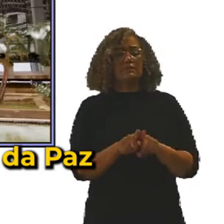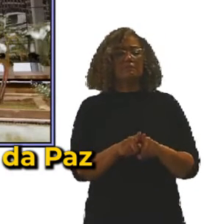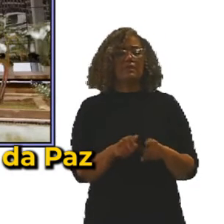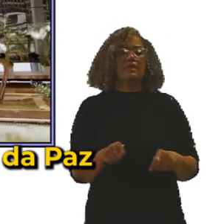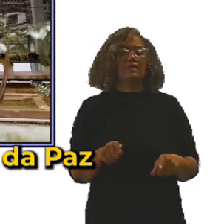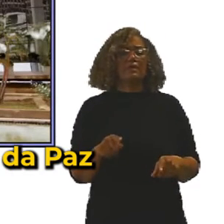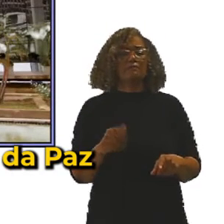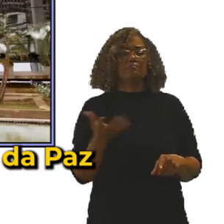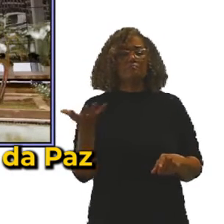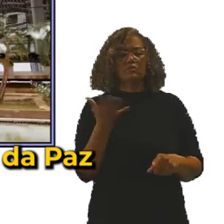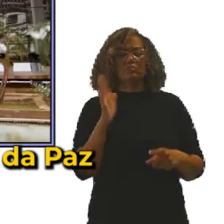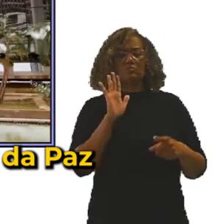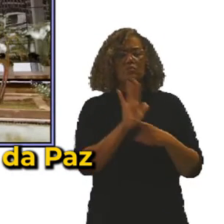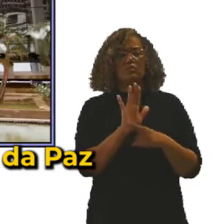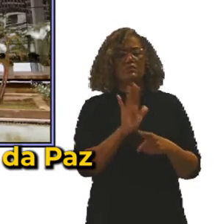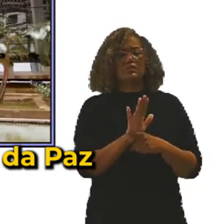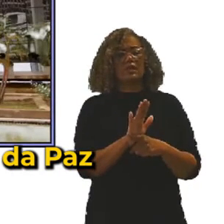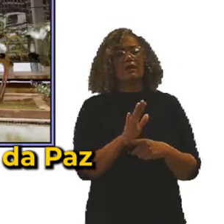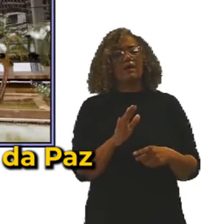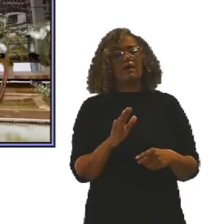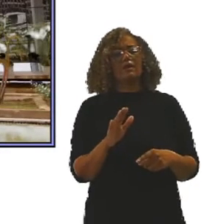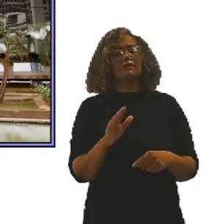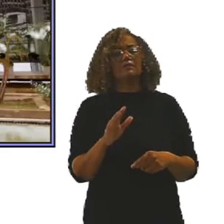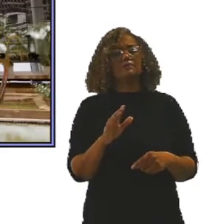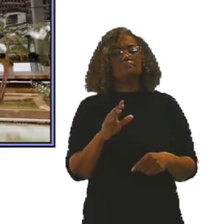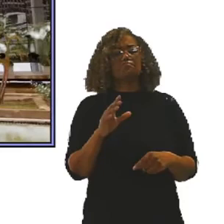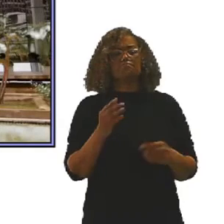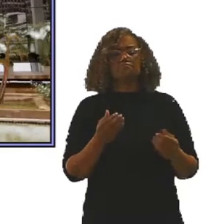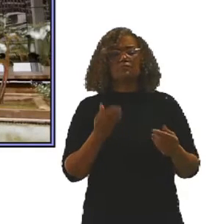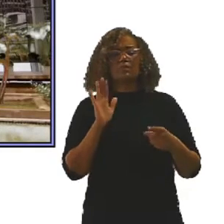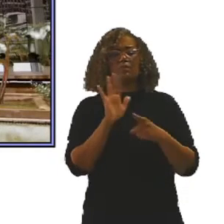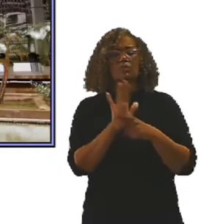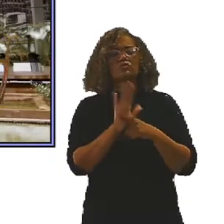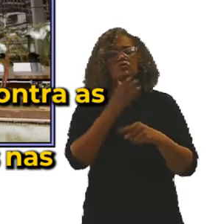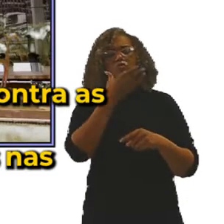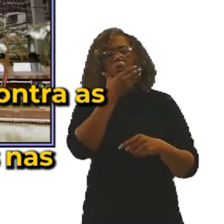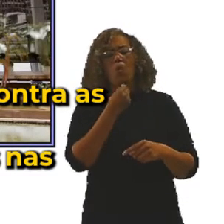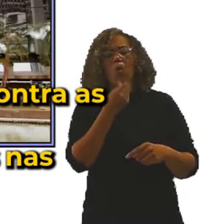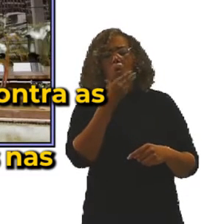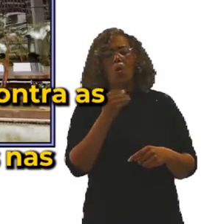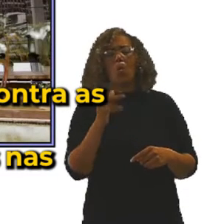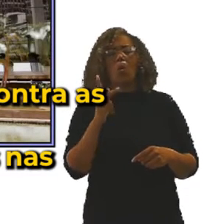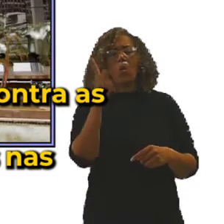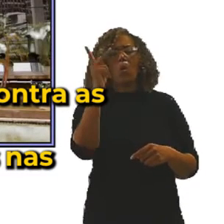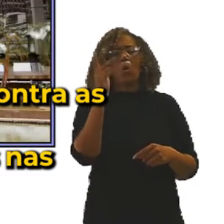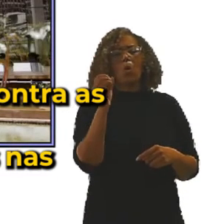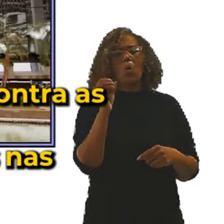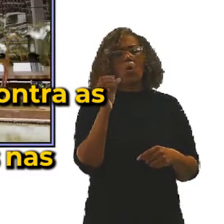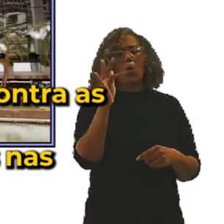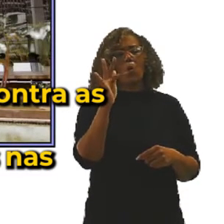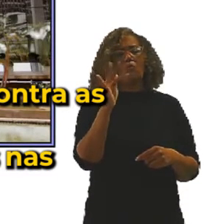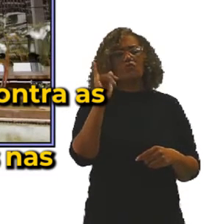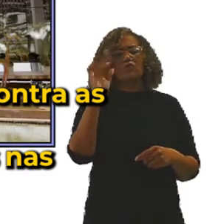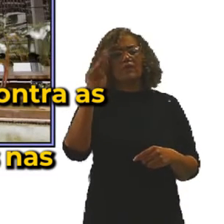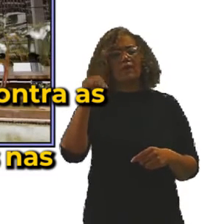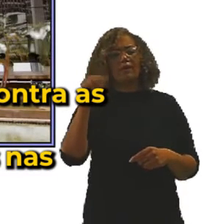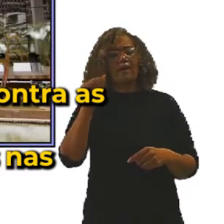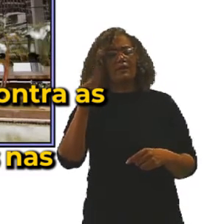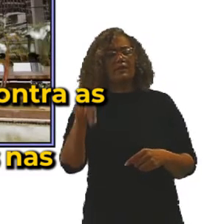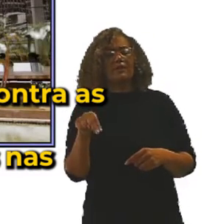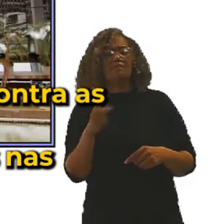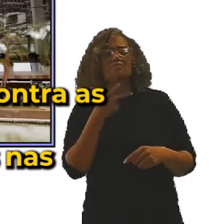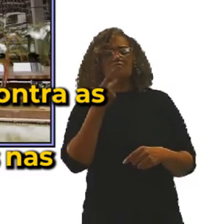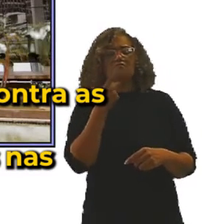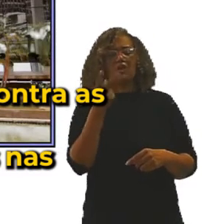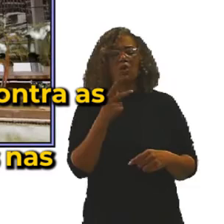de carreira, vencedor do Prêmio da Paz em 2001. Por inúmeras vezes, Kofi Annan afirmou que a violência contra as